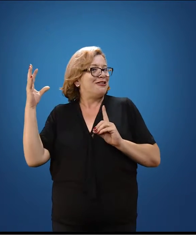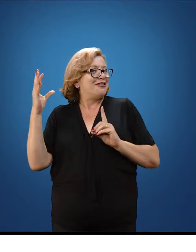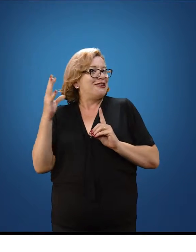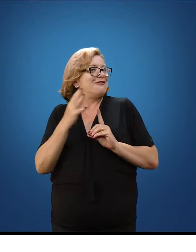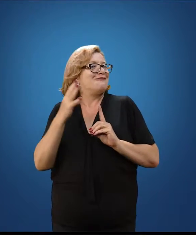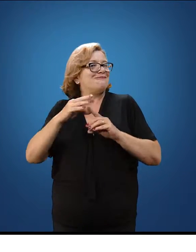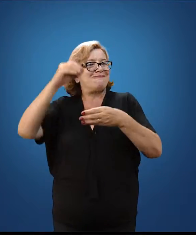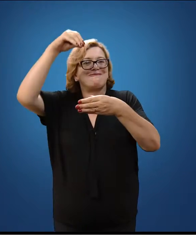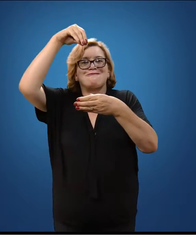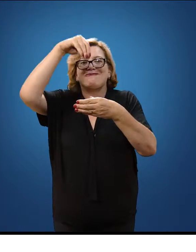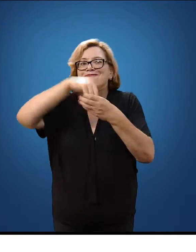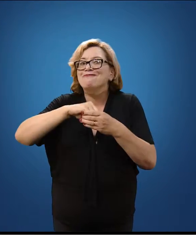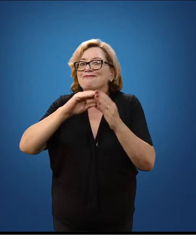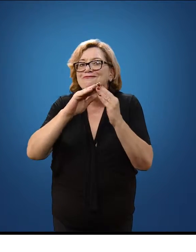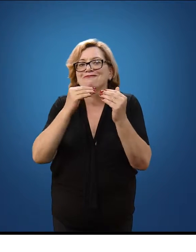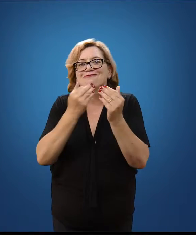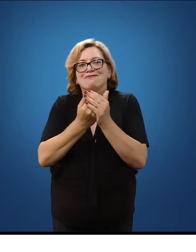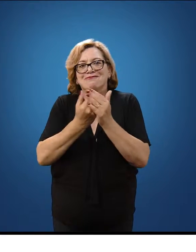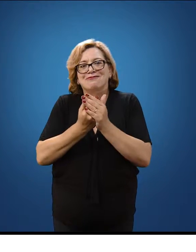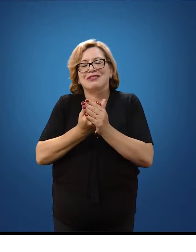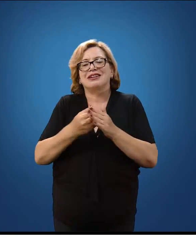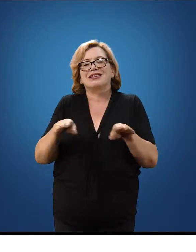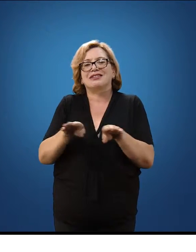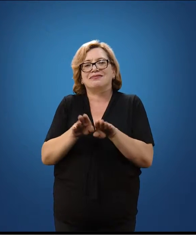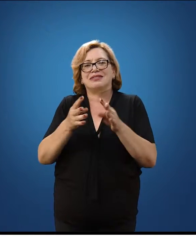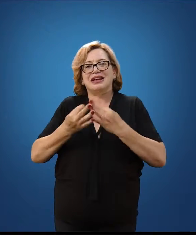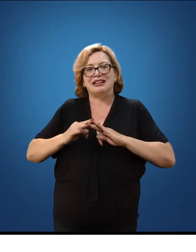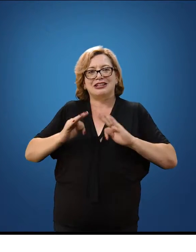muito grande dentro da escola. E a tecnologia, ela